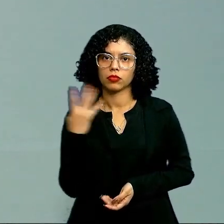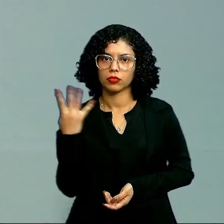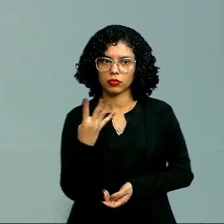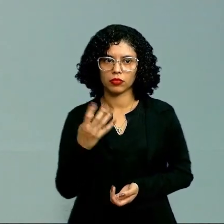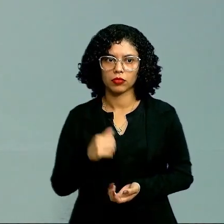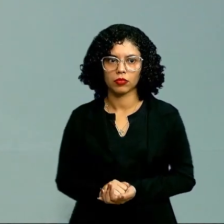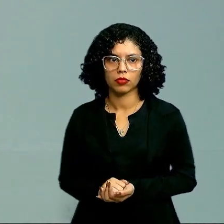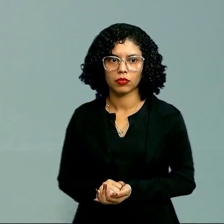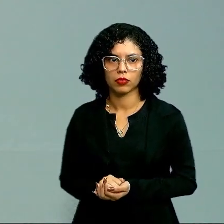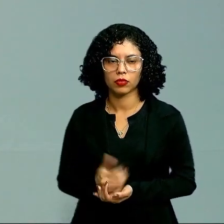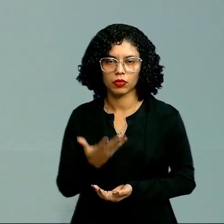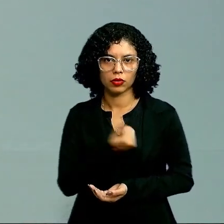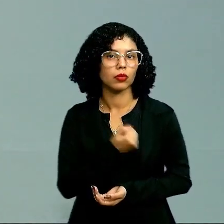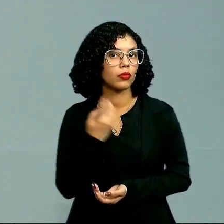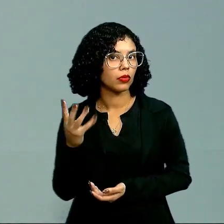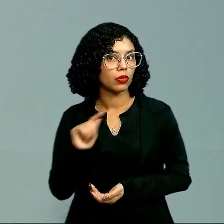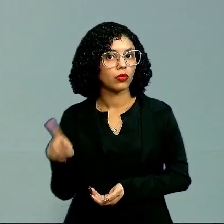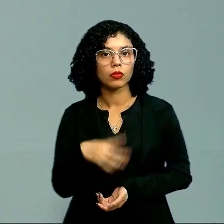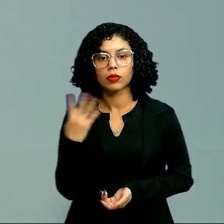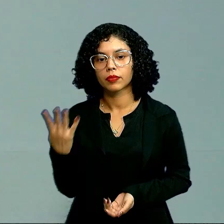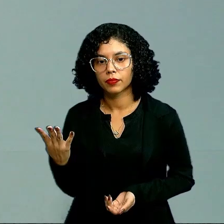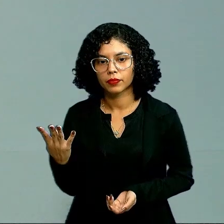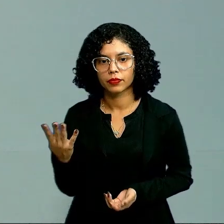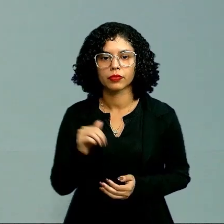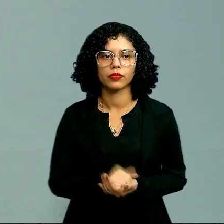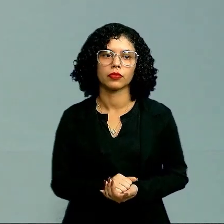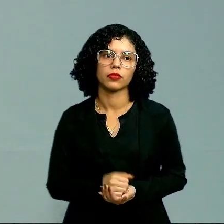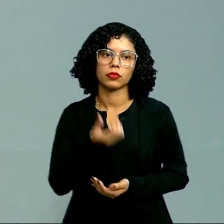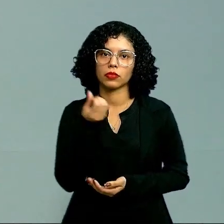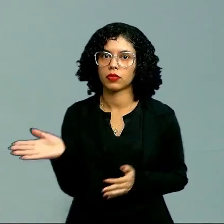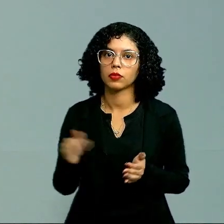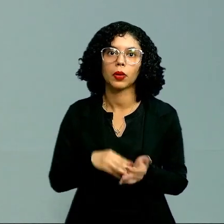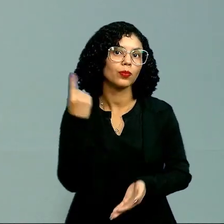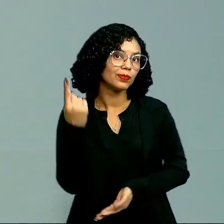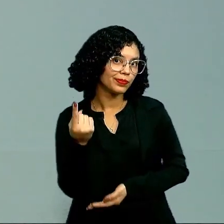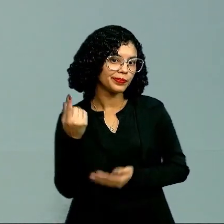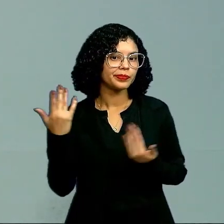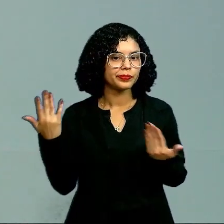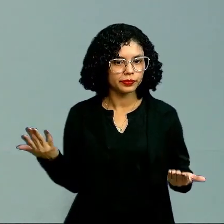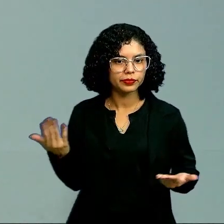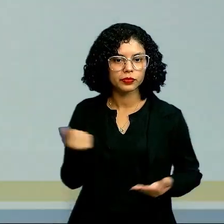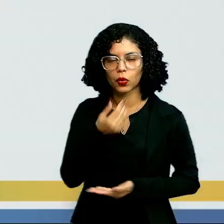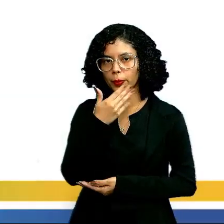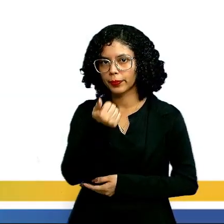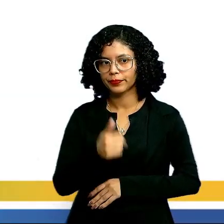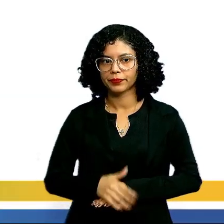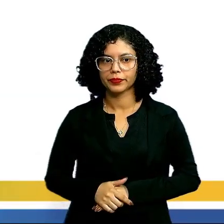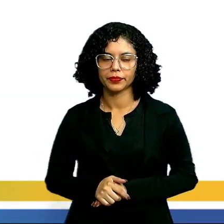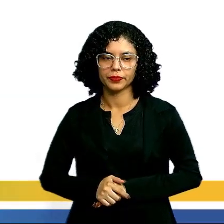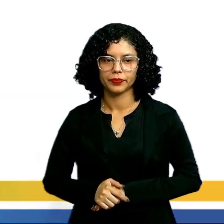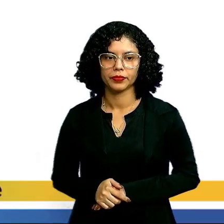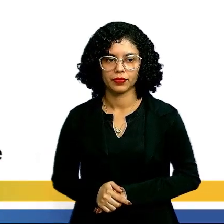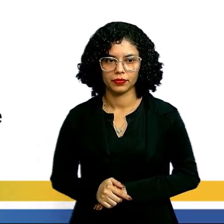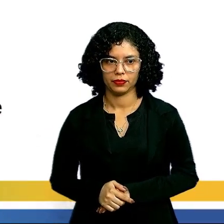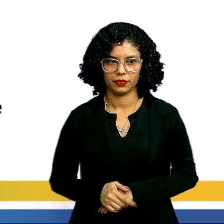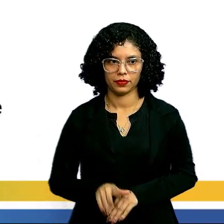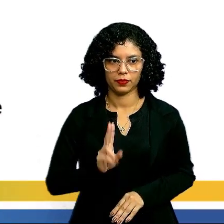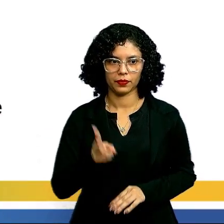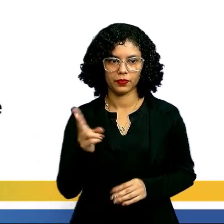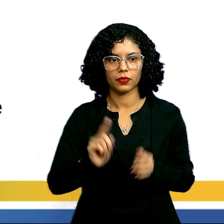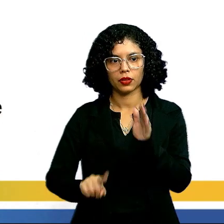e jogar e cair o número 4? Tá? É de 6 para 1. Tudo bem? Então, olha aí,